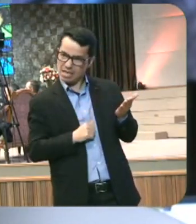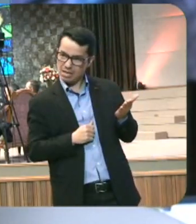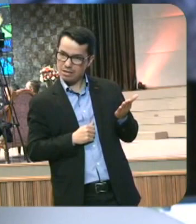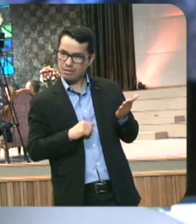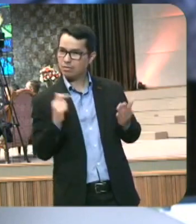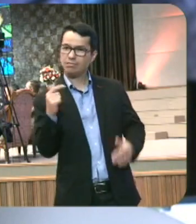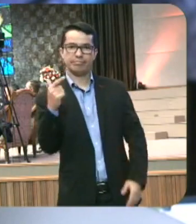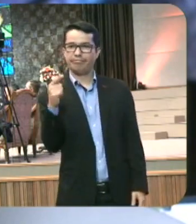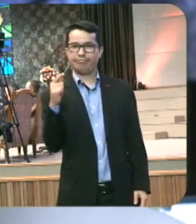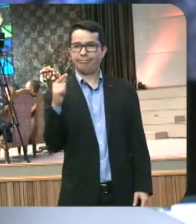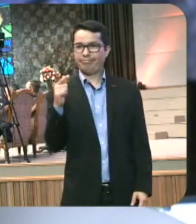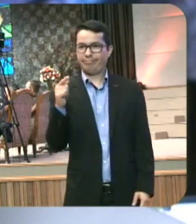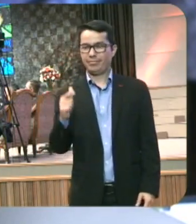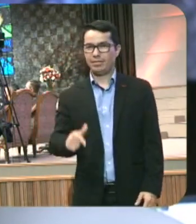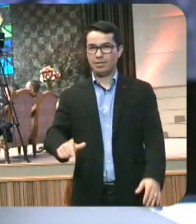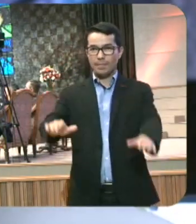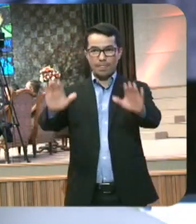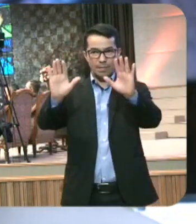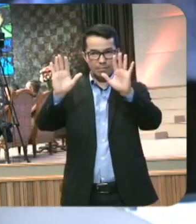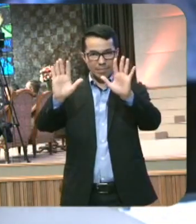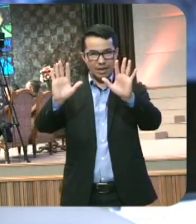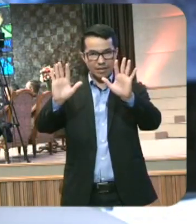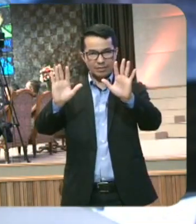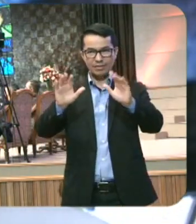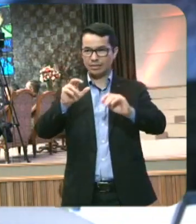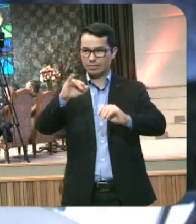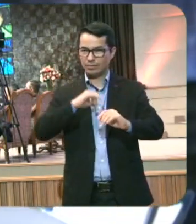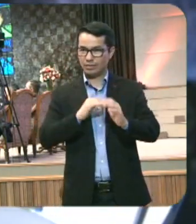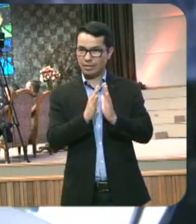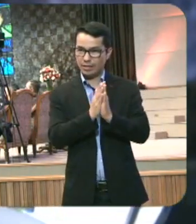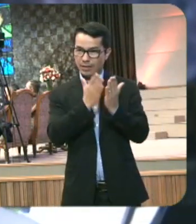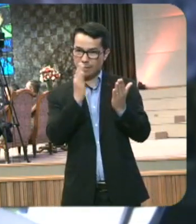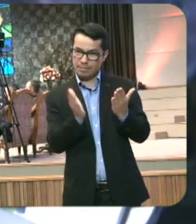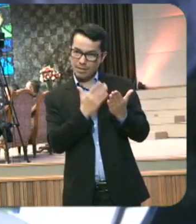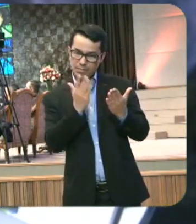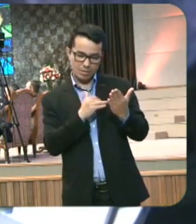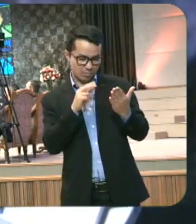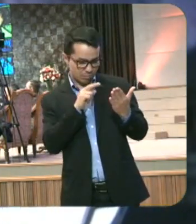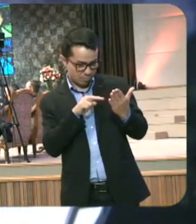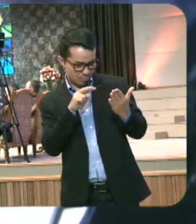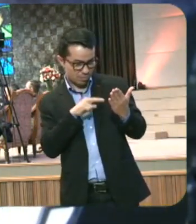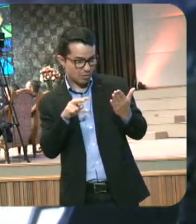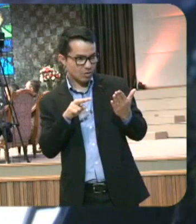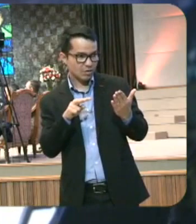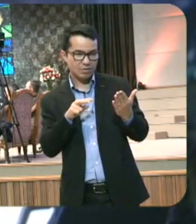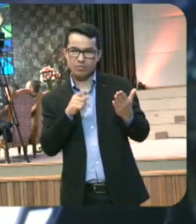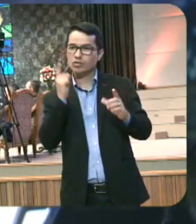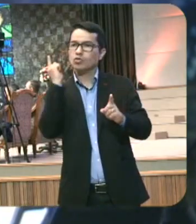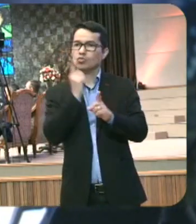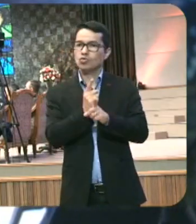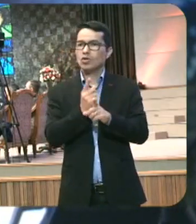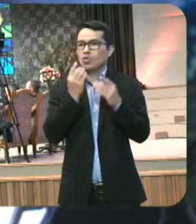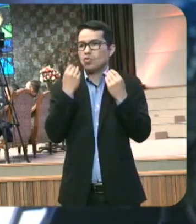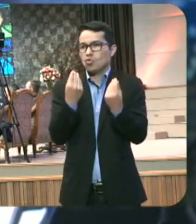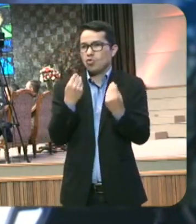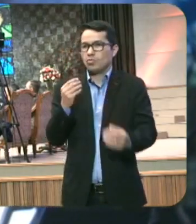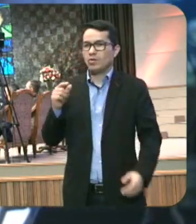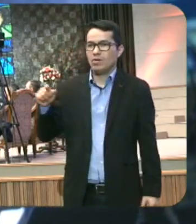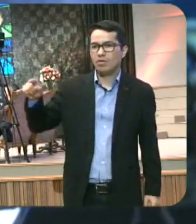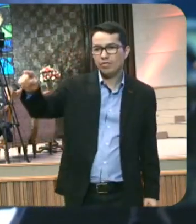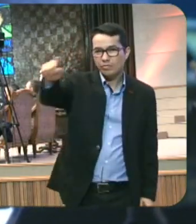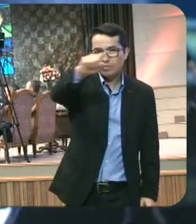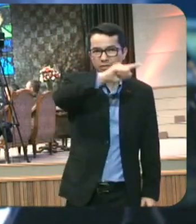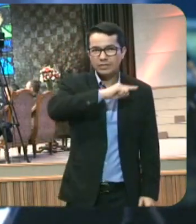Mas, com certeza, você vai encontrar na Bíblia como um servo de Deus se porta